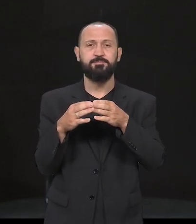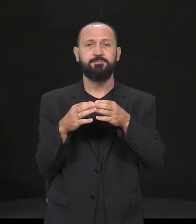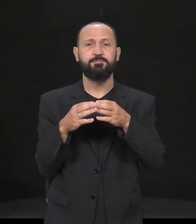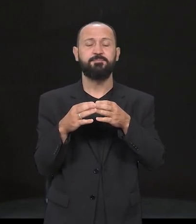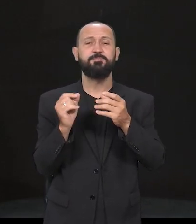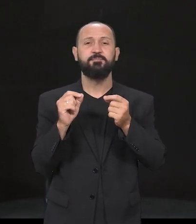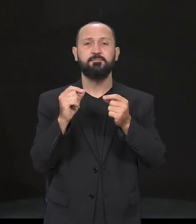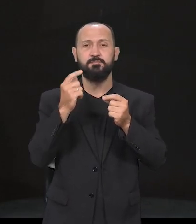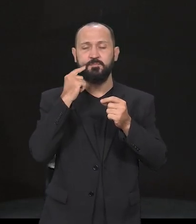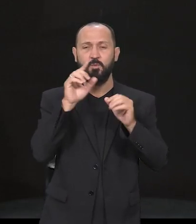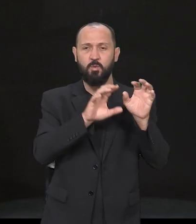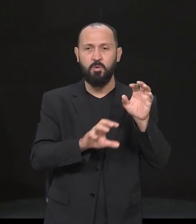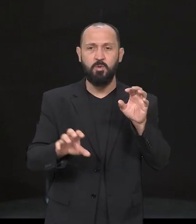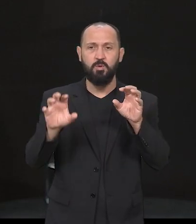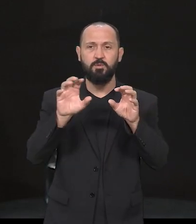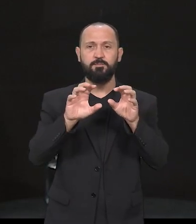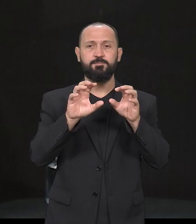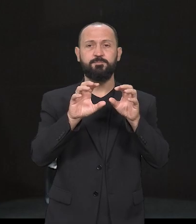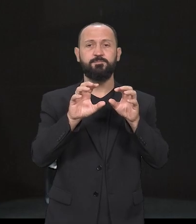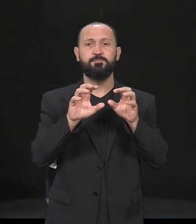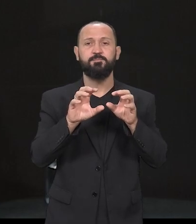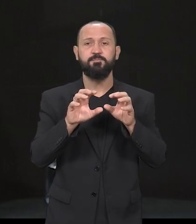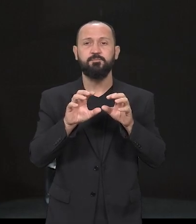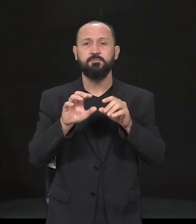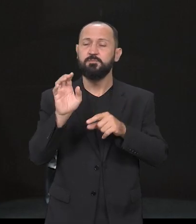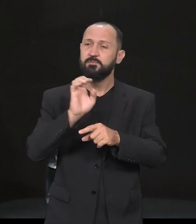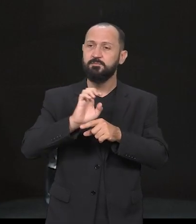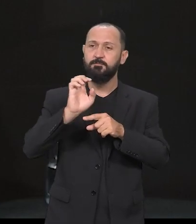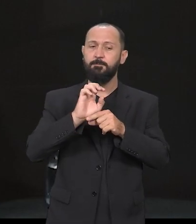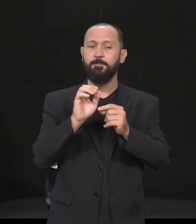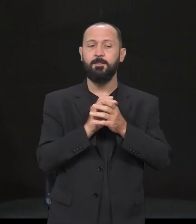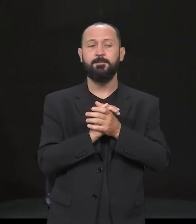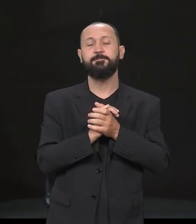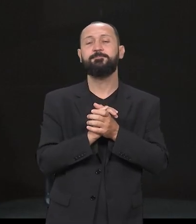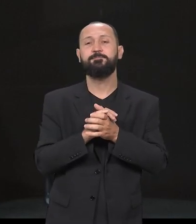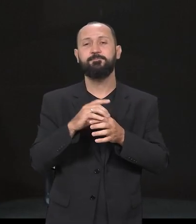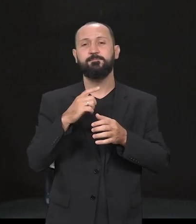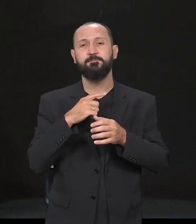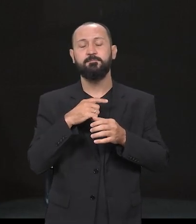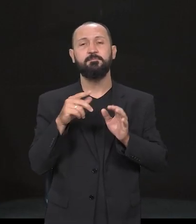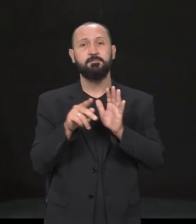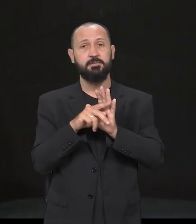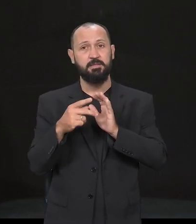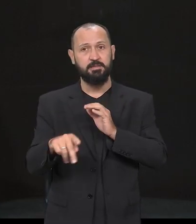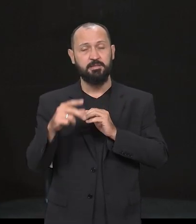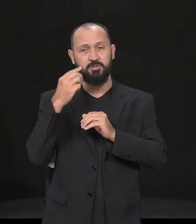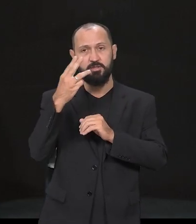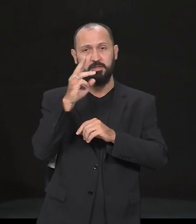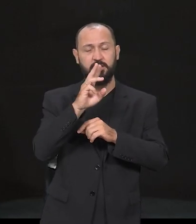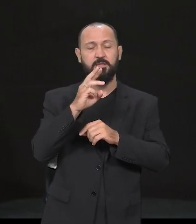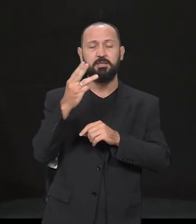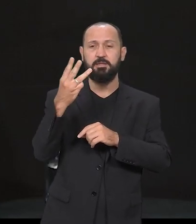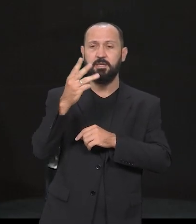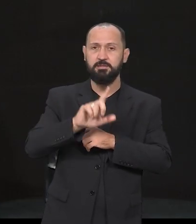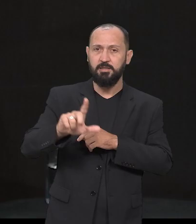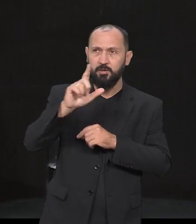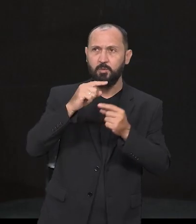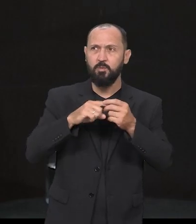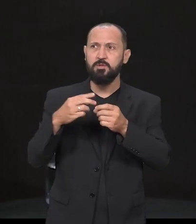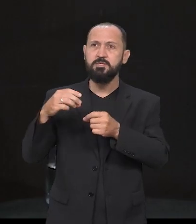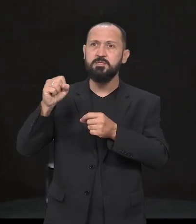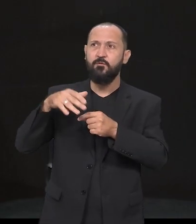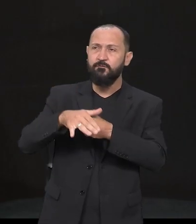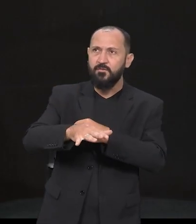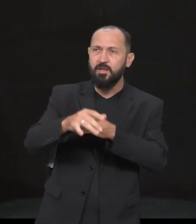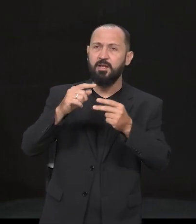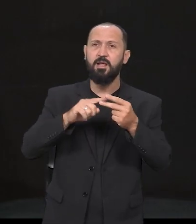né, de grupos regionais do estado. Então, por exemplo, a gente tem a regional de Três Lagoas, que atende o município de Selvíria,